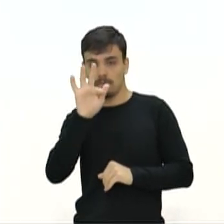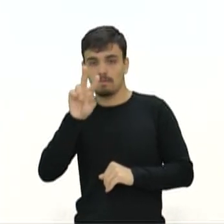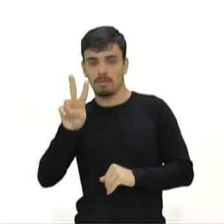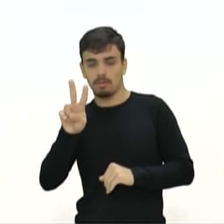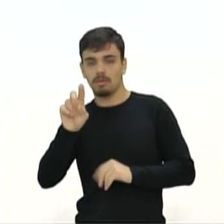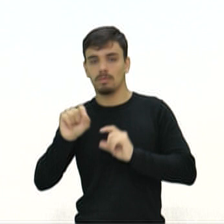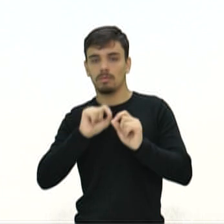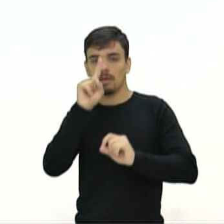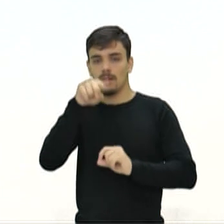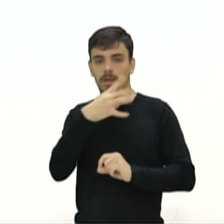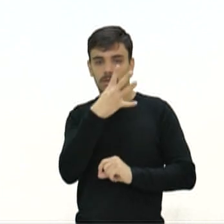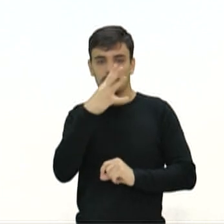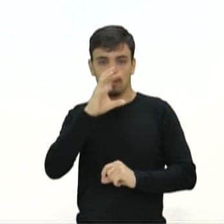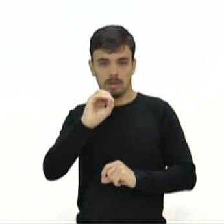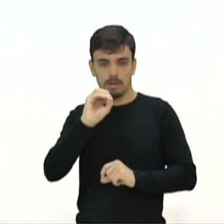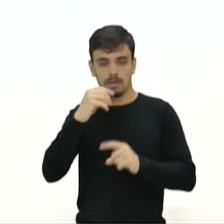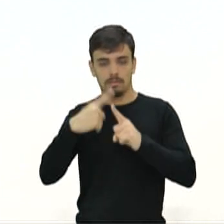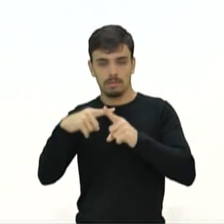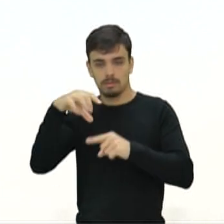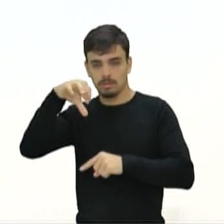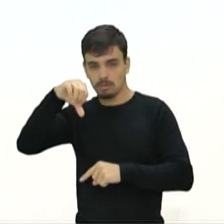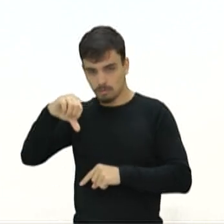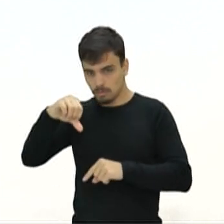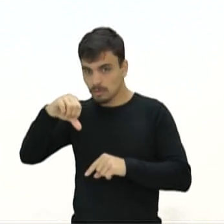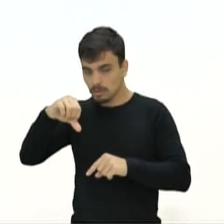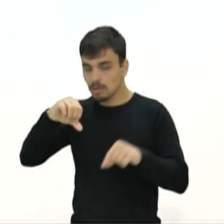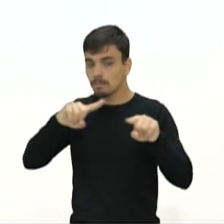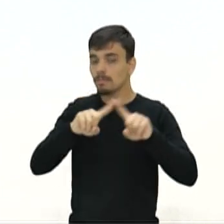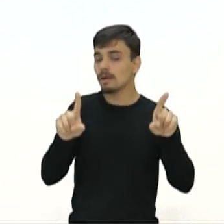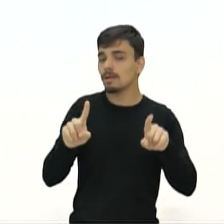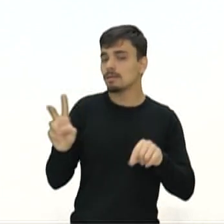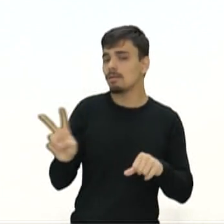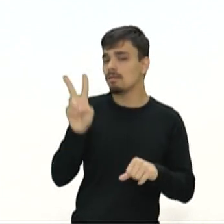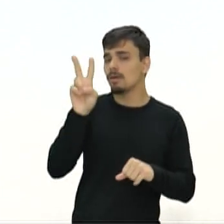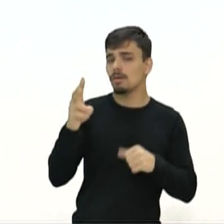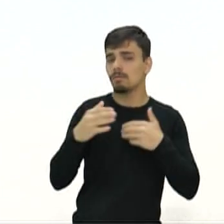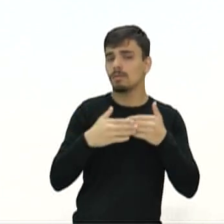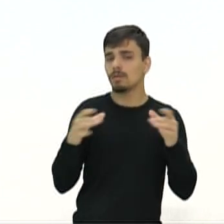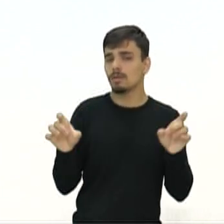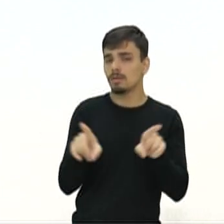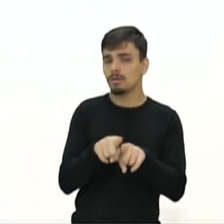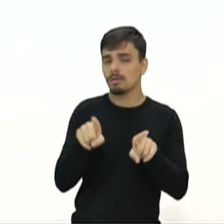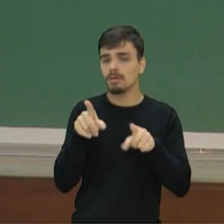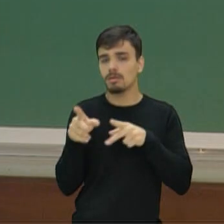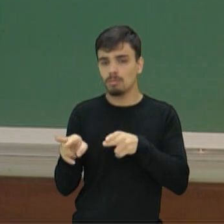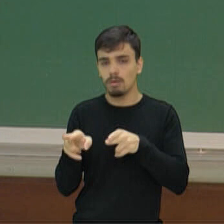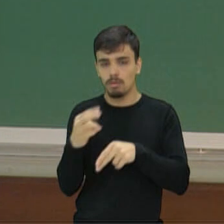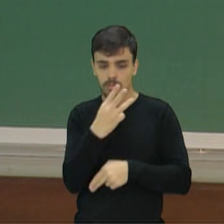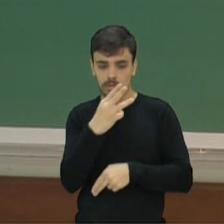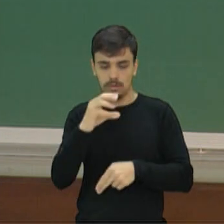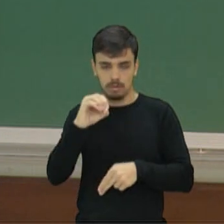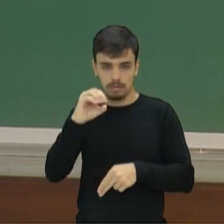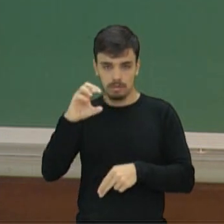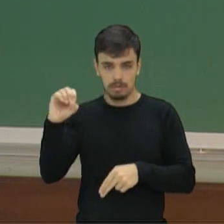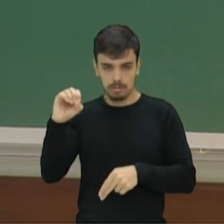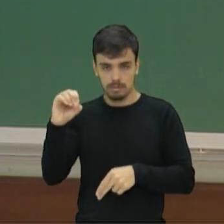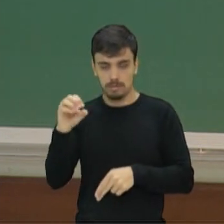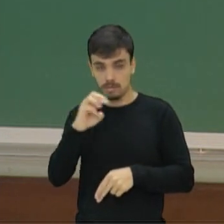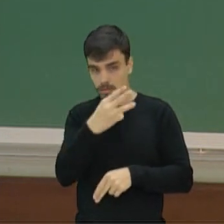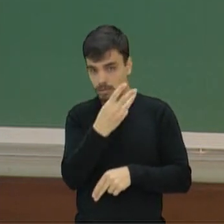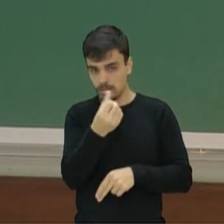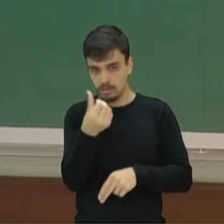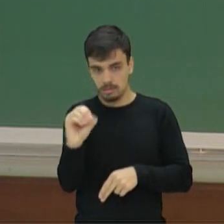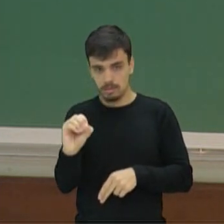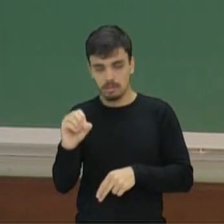é 40 vezes 9. E esse tem um valor fechado, um valor igual a 360 newtons, que